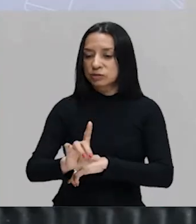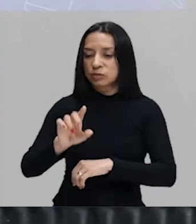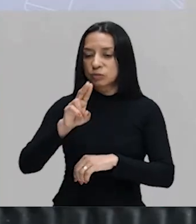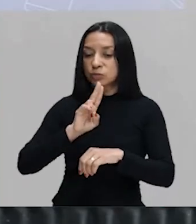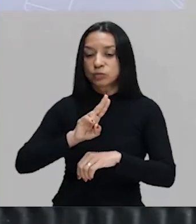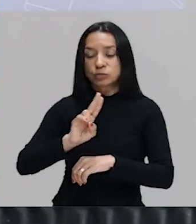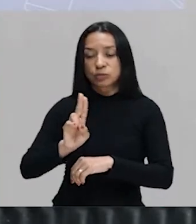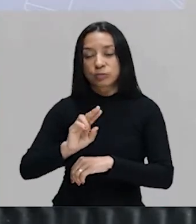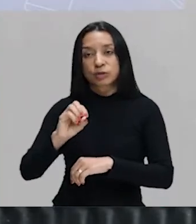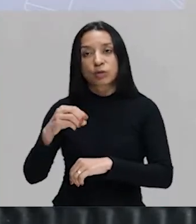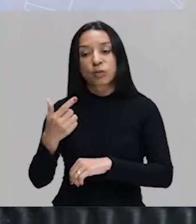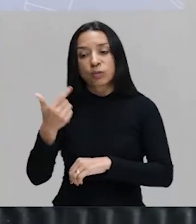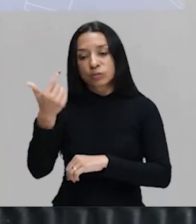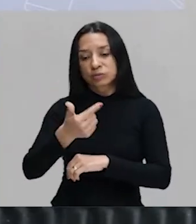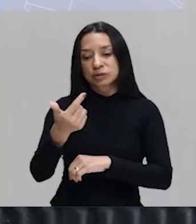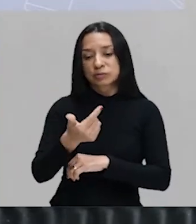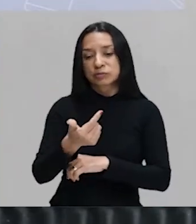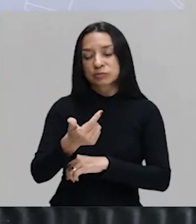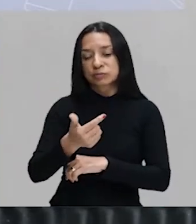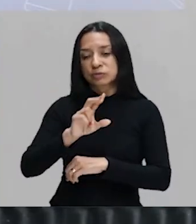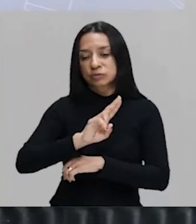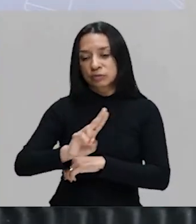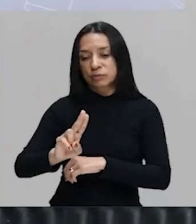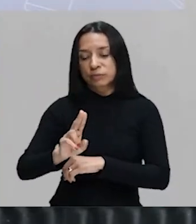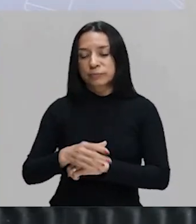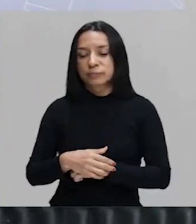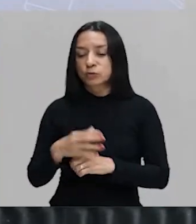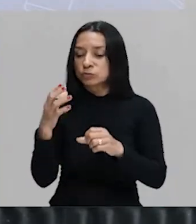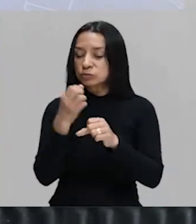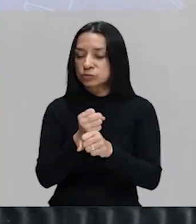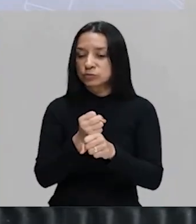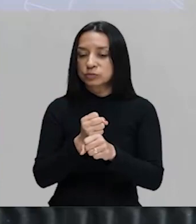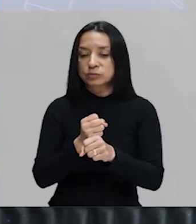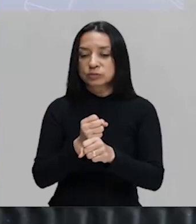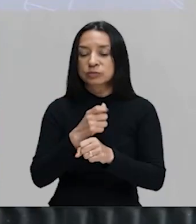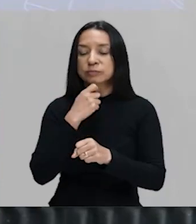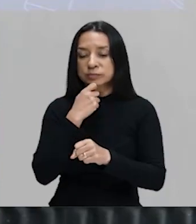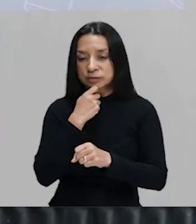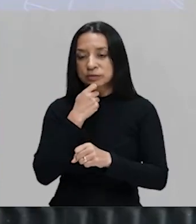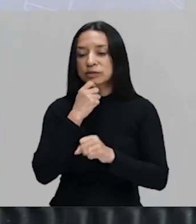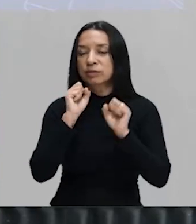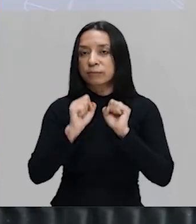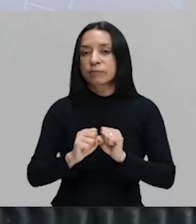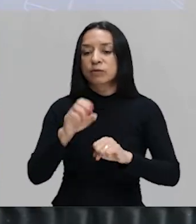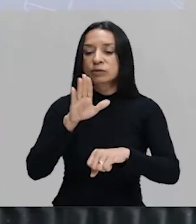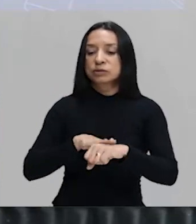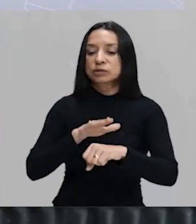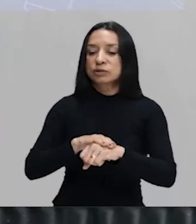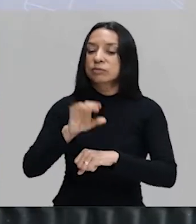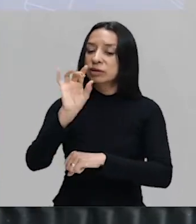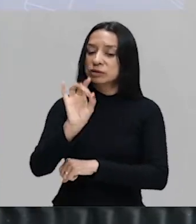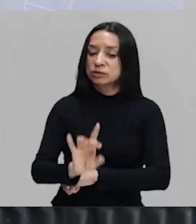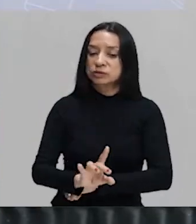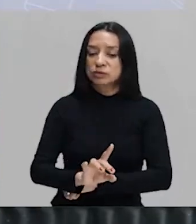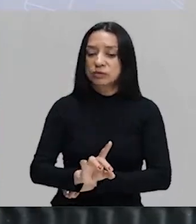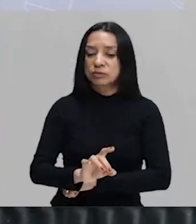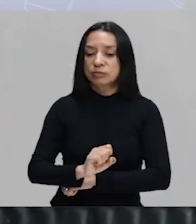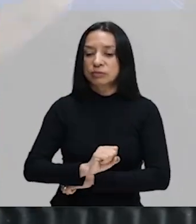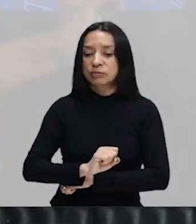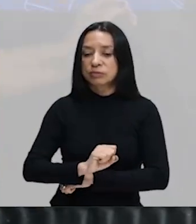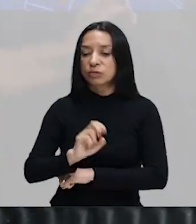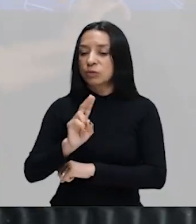nome, ou também eu posso chamar com o nome e sobrenome, ou eu ainda assim posso chamar apenas